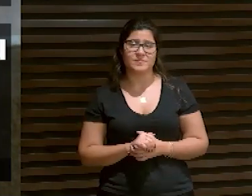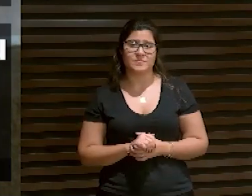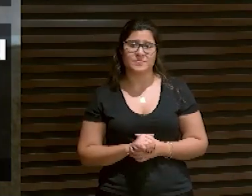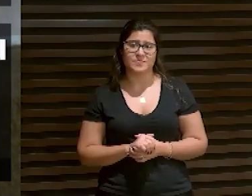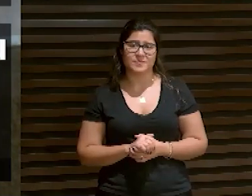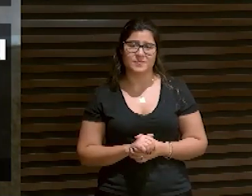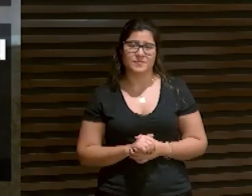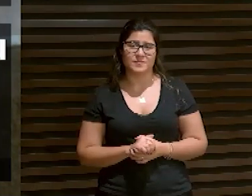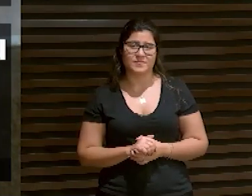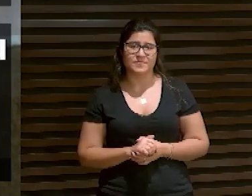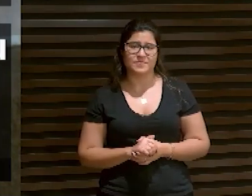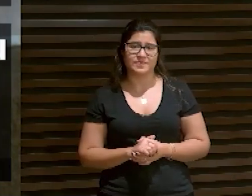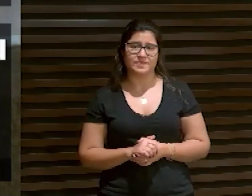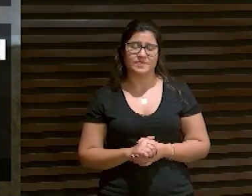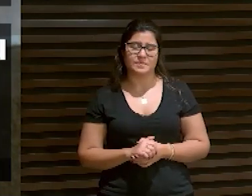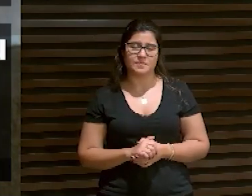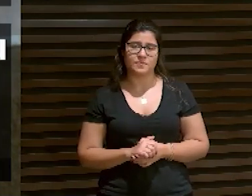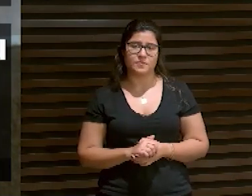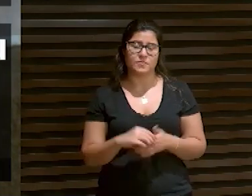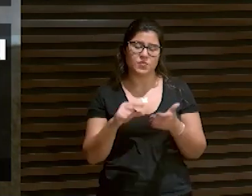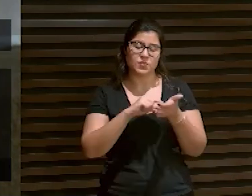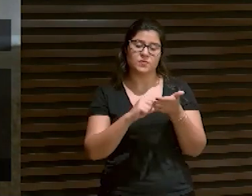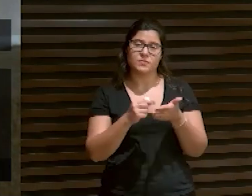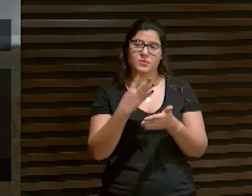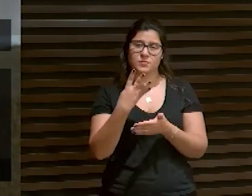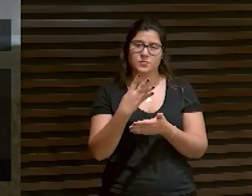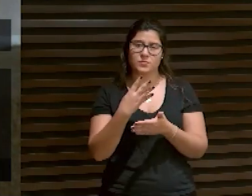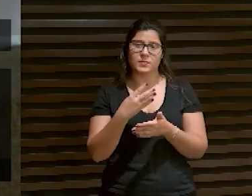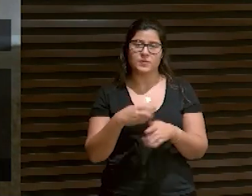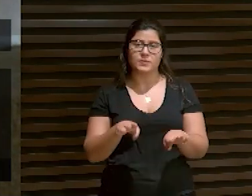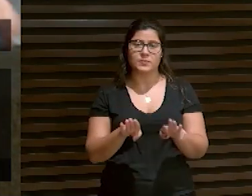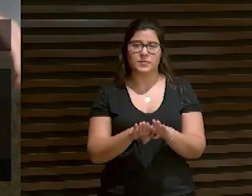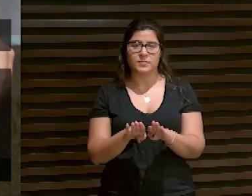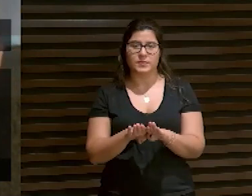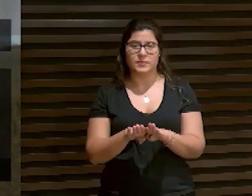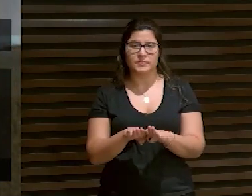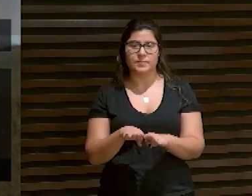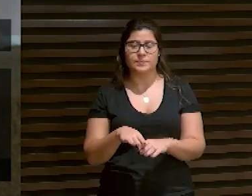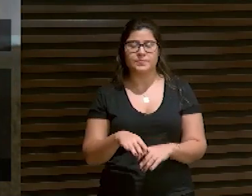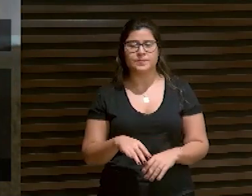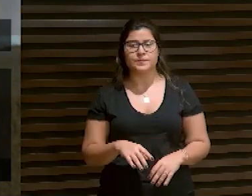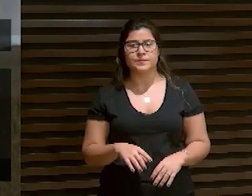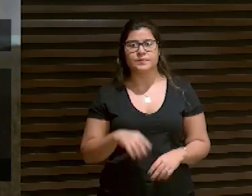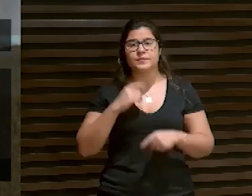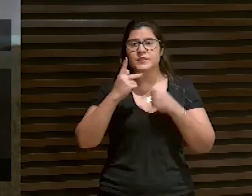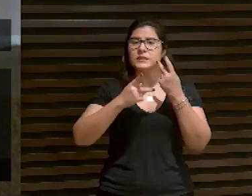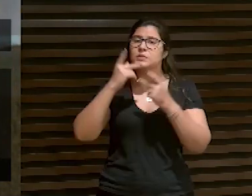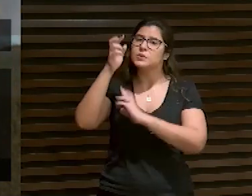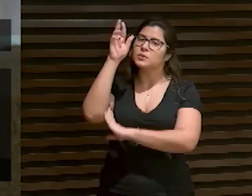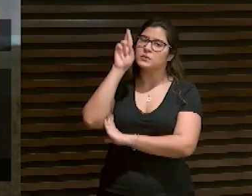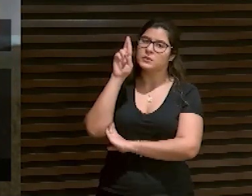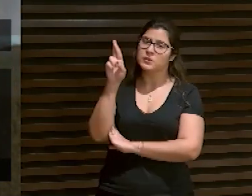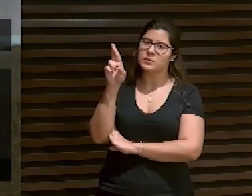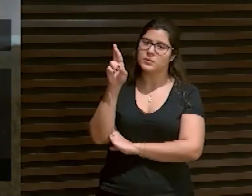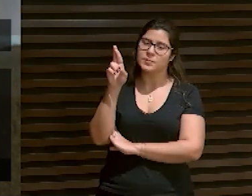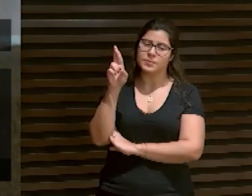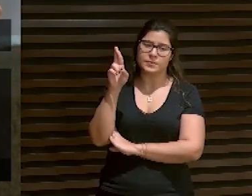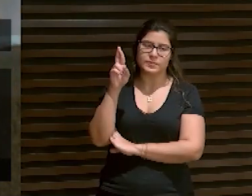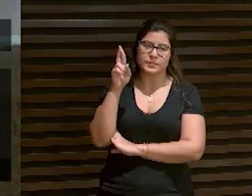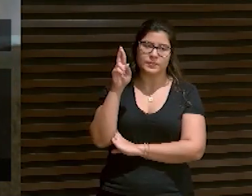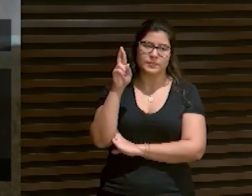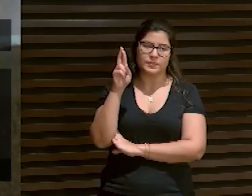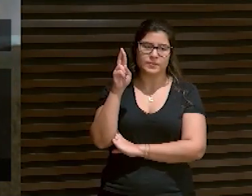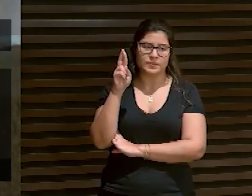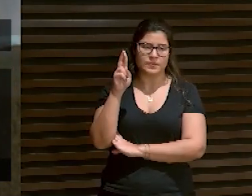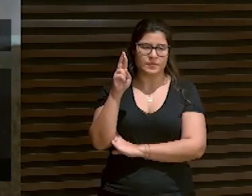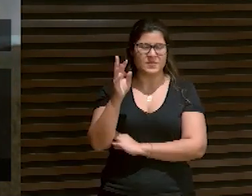Quando olhamos para o verso 4, por exemplo, olha só o que o texto fala. E disse o Senhor, é razoável essa